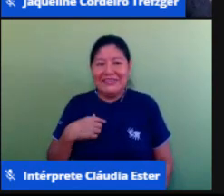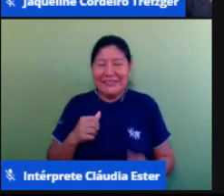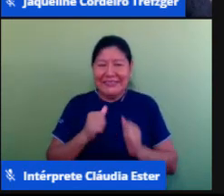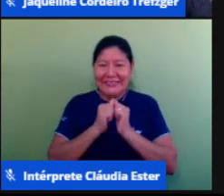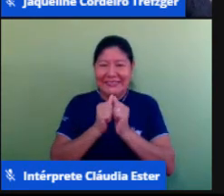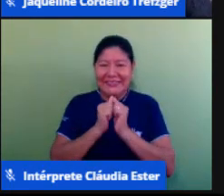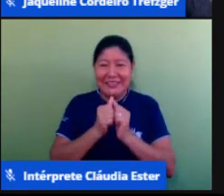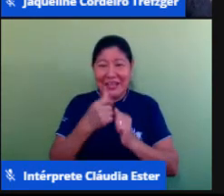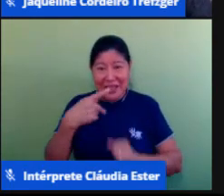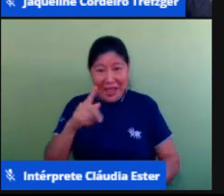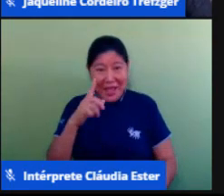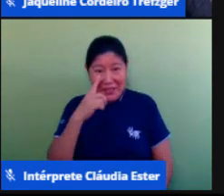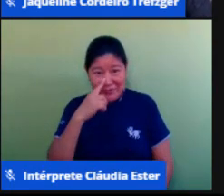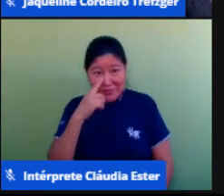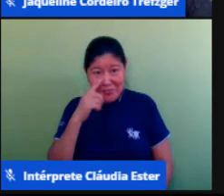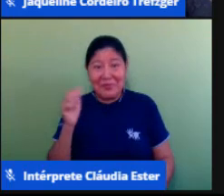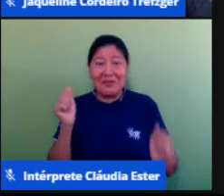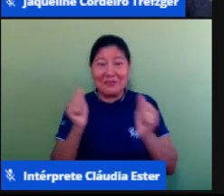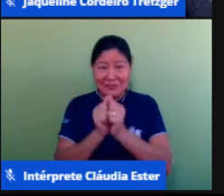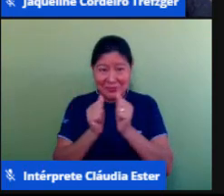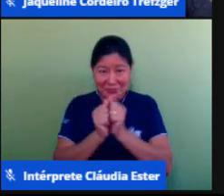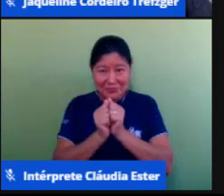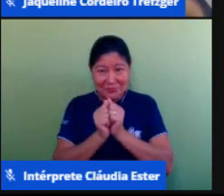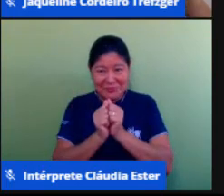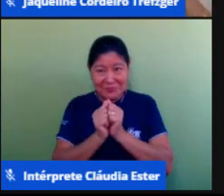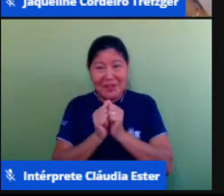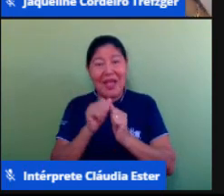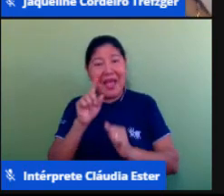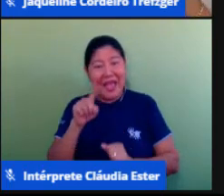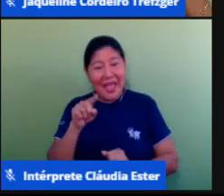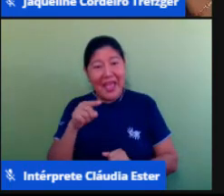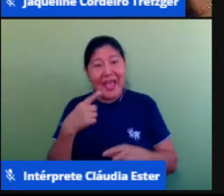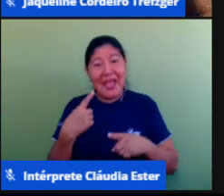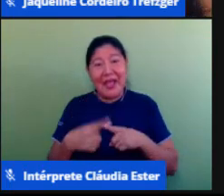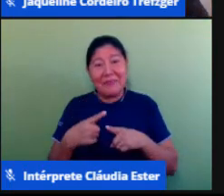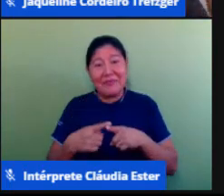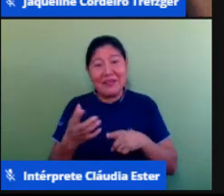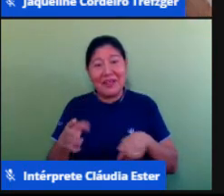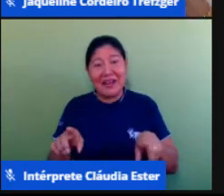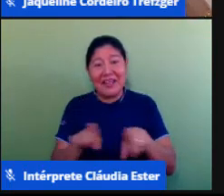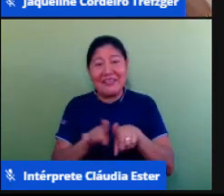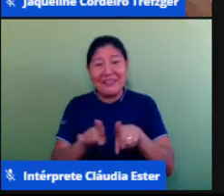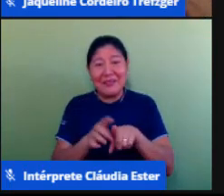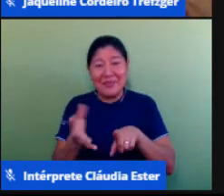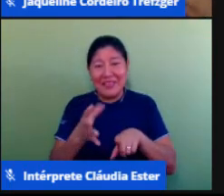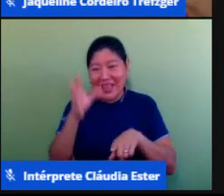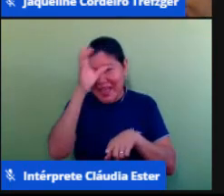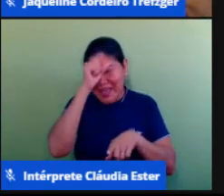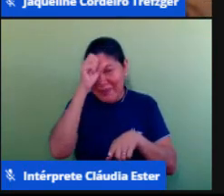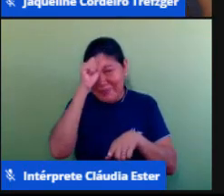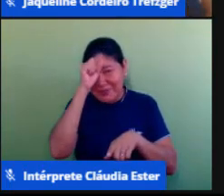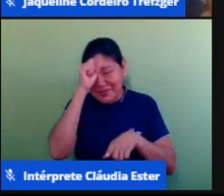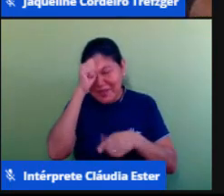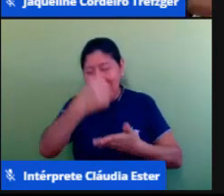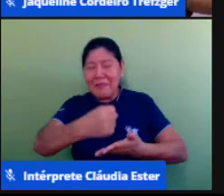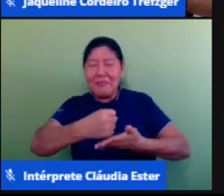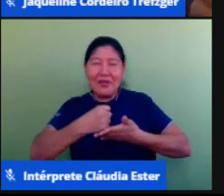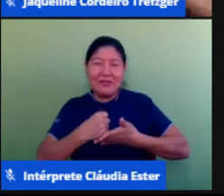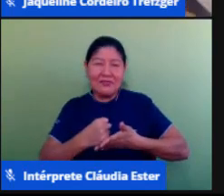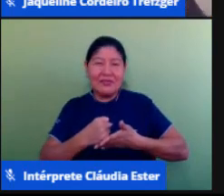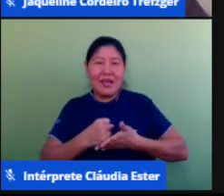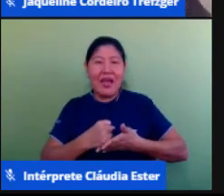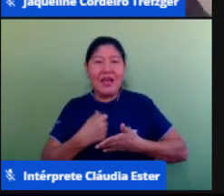falei, é tua mãe que está aqui? Aí ele falou, é que ela também quer aprender para poder me ajudar quando eu tiver